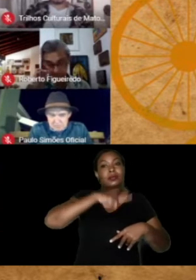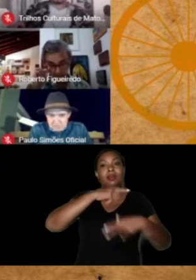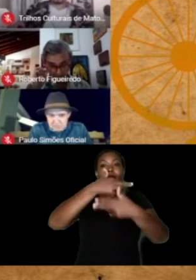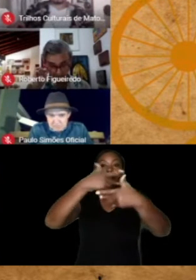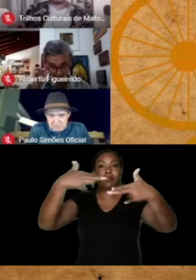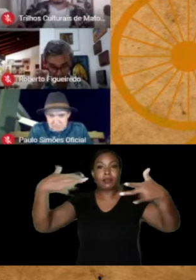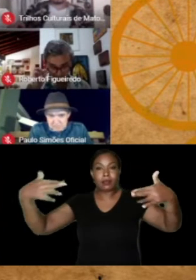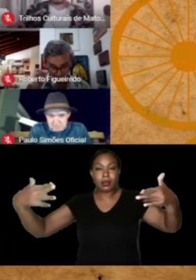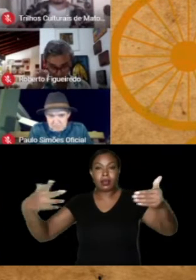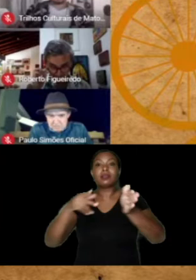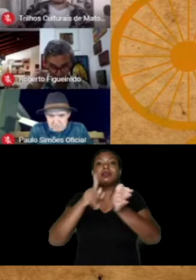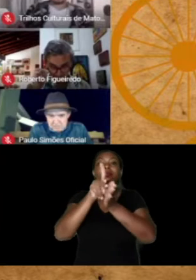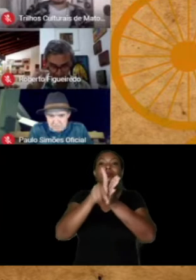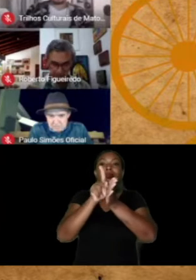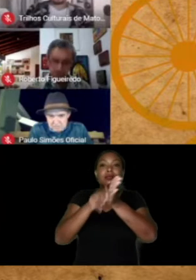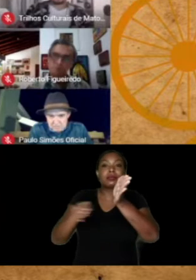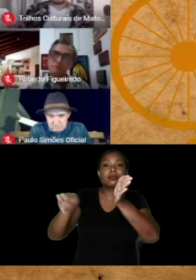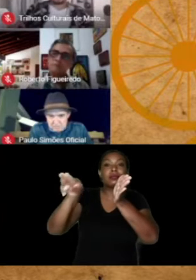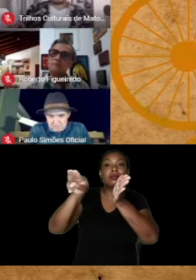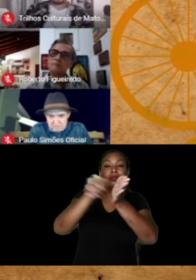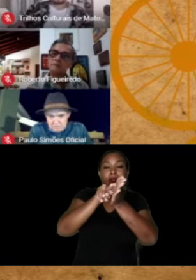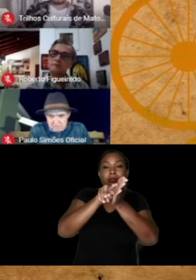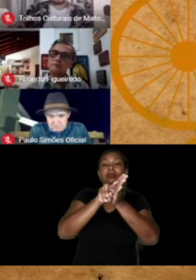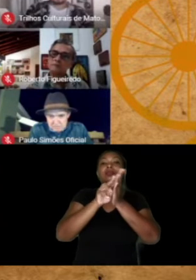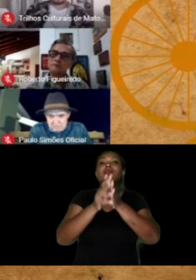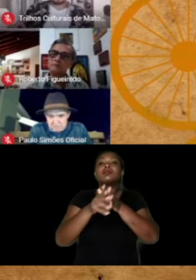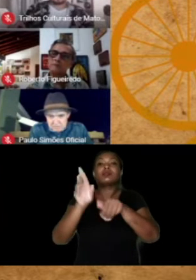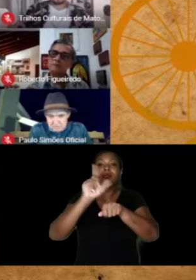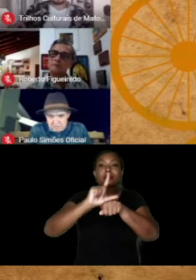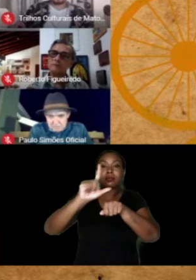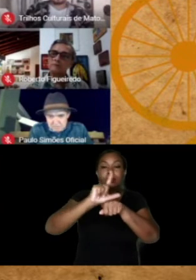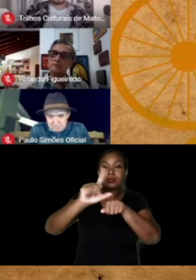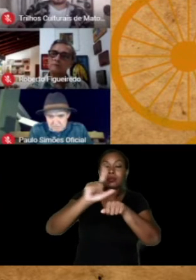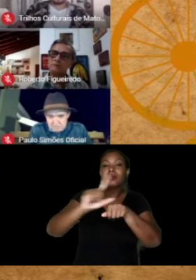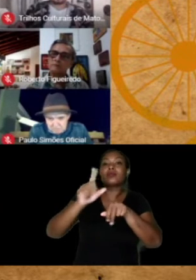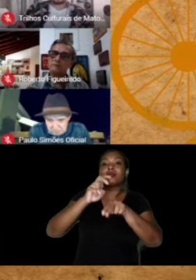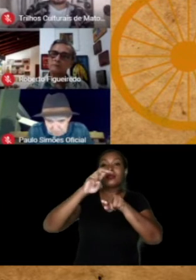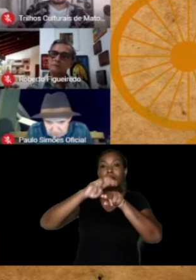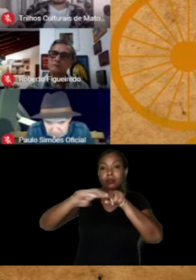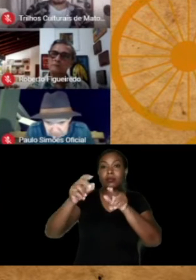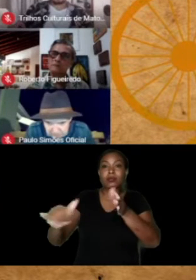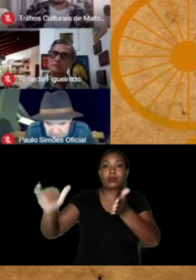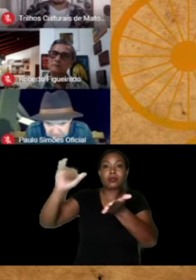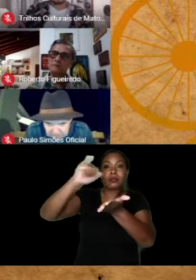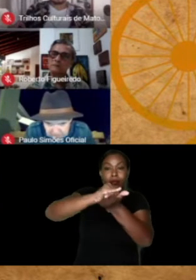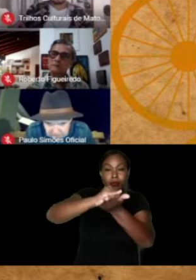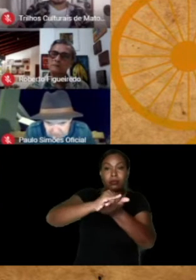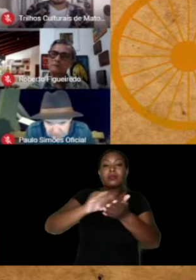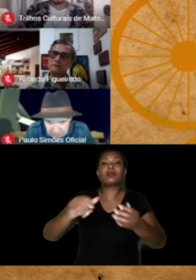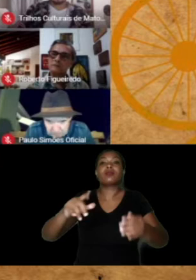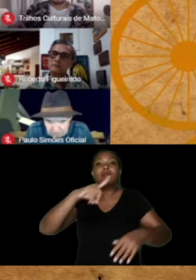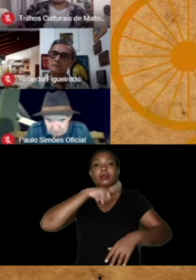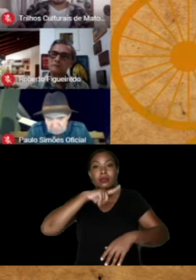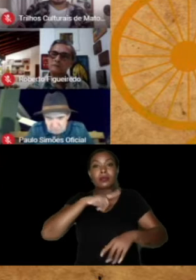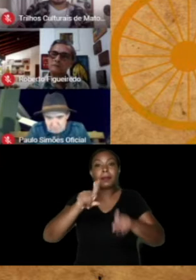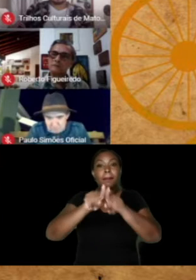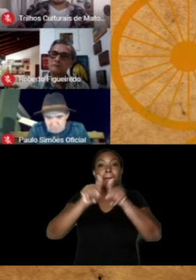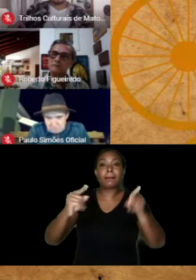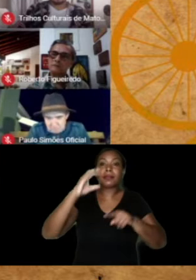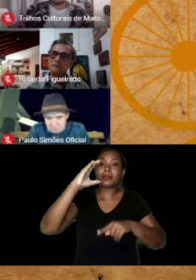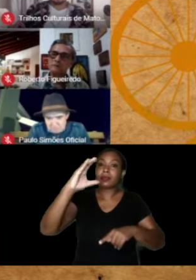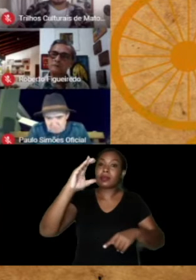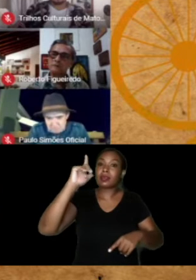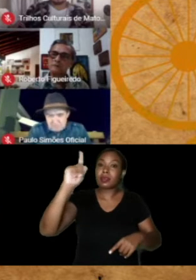estações, armazéns ferroviários pelo Brasil afora tombados pelo IPHAN, mas Campo Grande é o